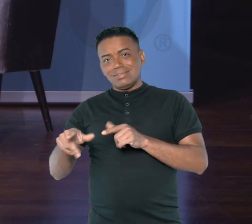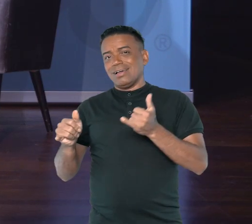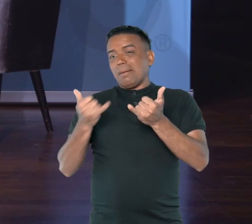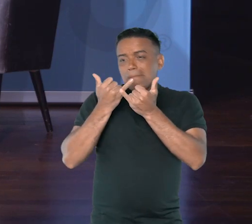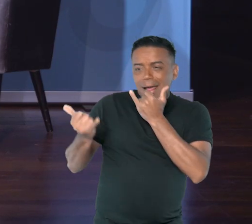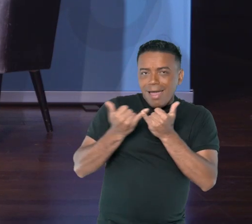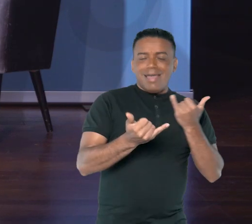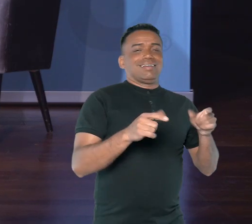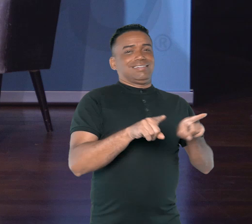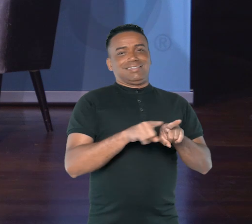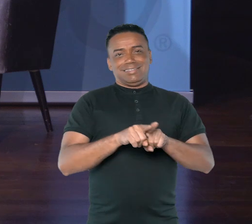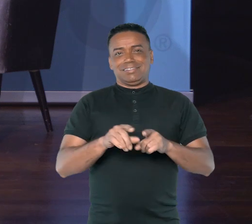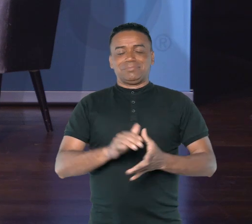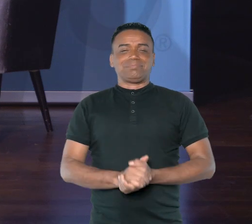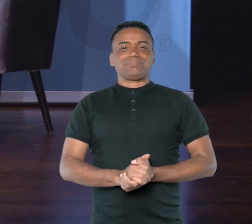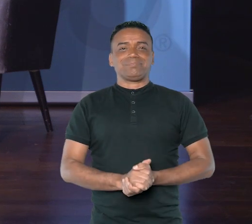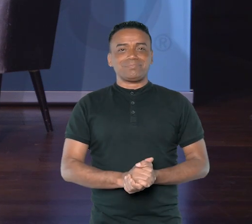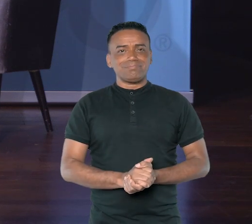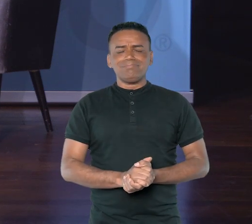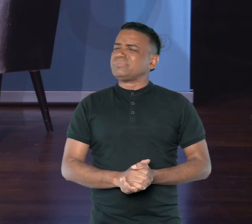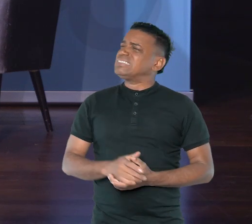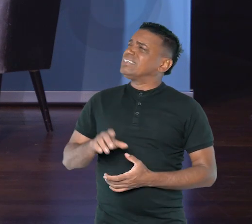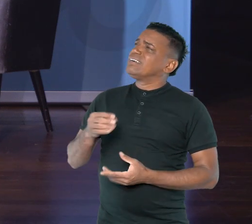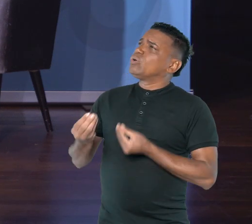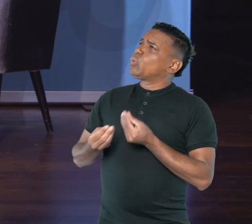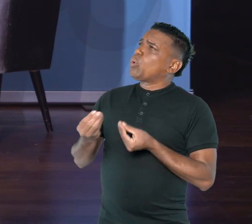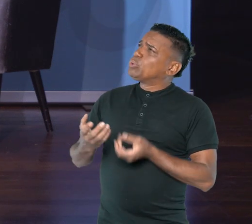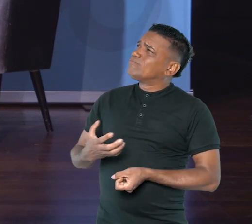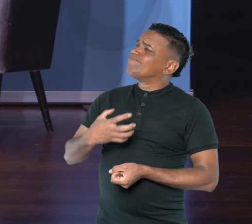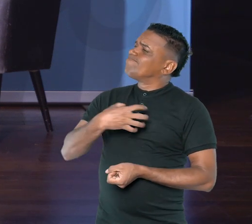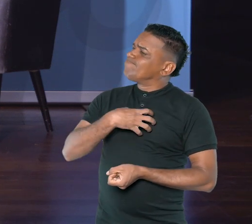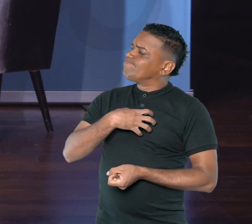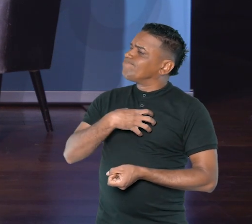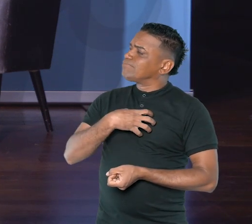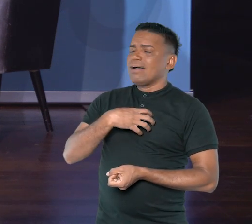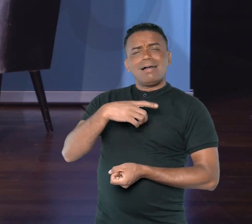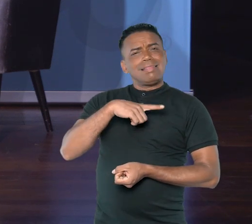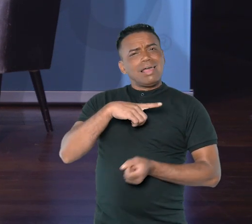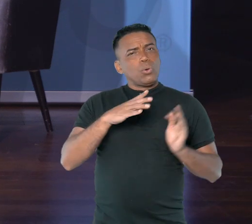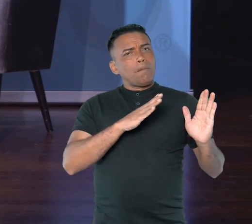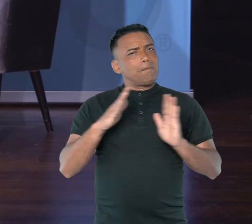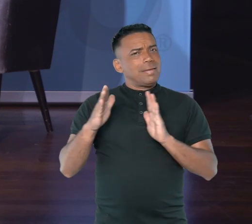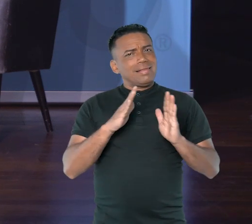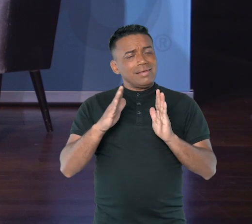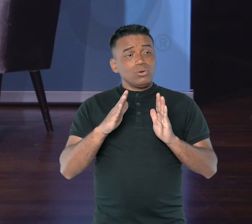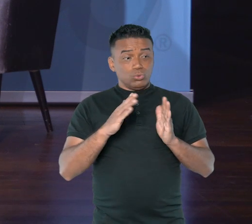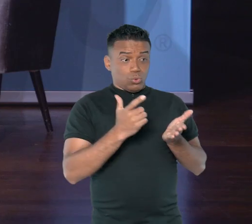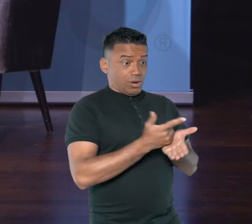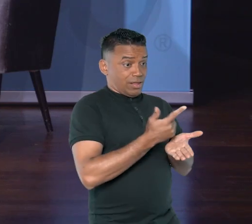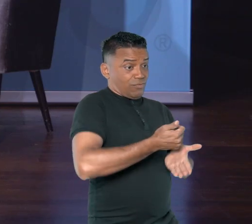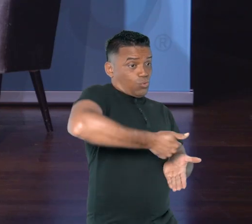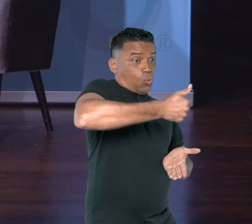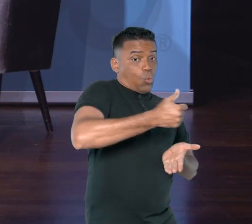semelhanças. E de que forma, Dani, que tem um período aí, né, um hiato grande entre um livro e outro, né?